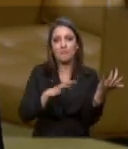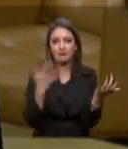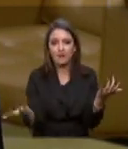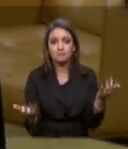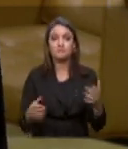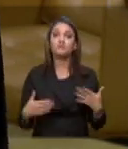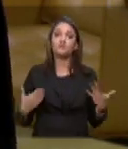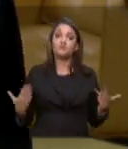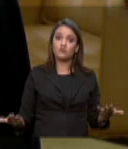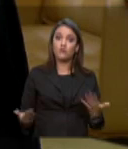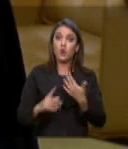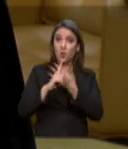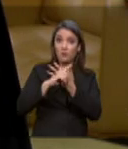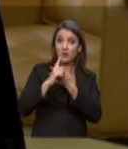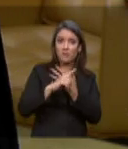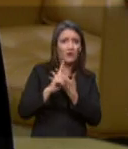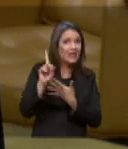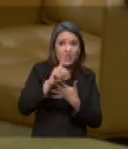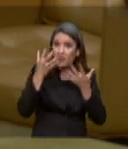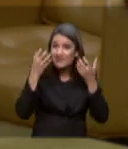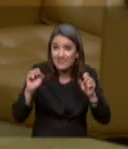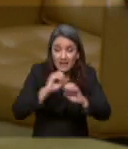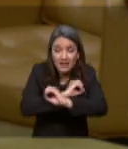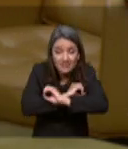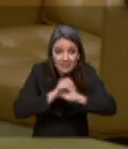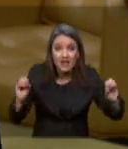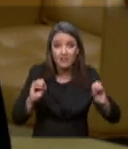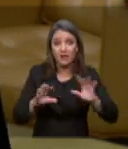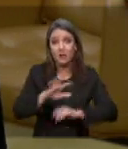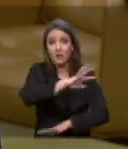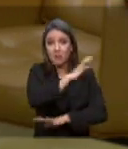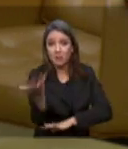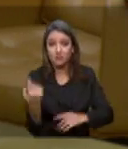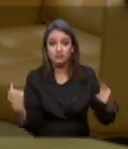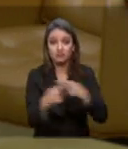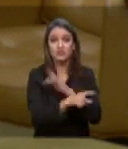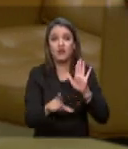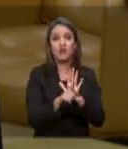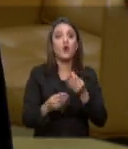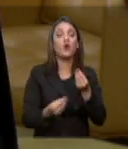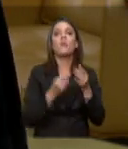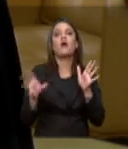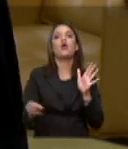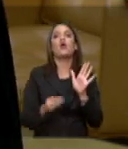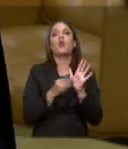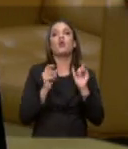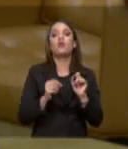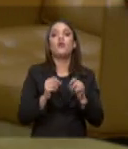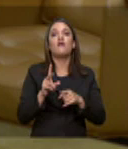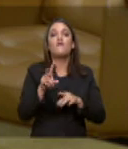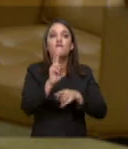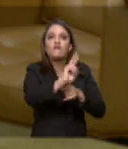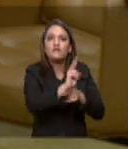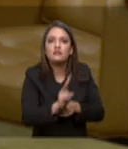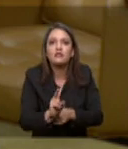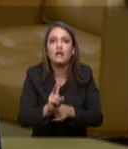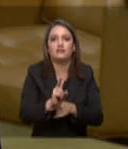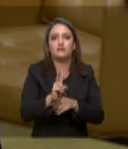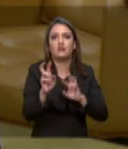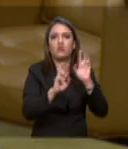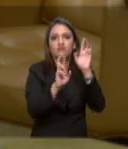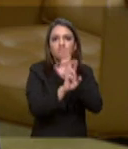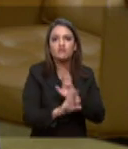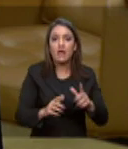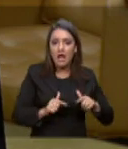tolerância zero, que é o mais importante, senhor presidente, se inserem as ações de fiscalização e combate, ações diretas